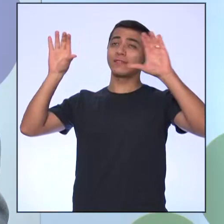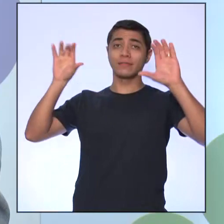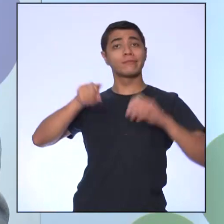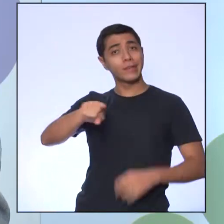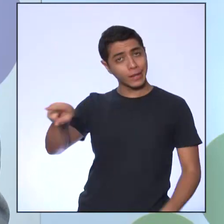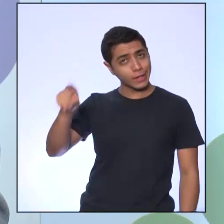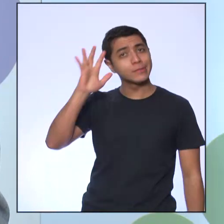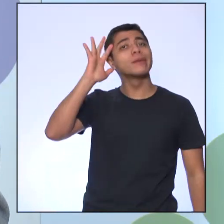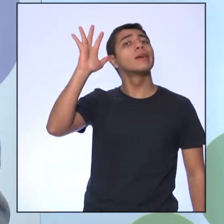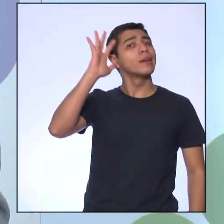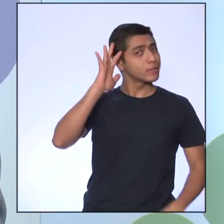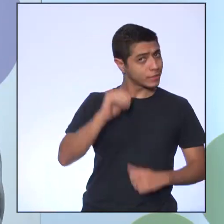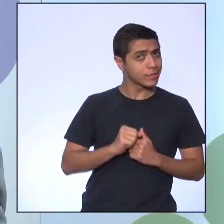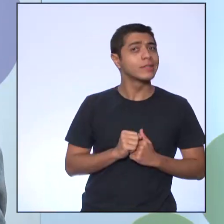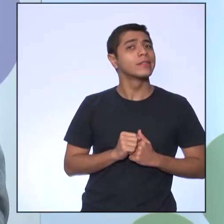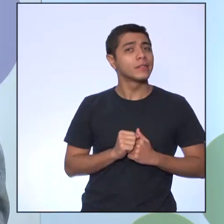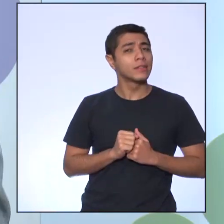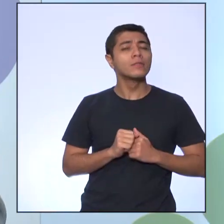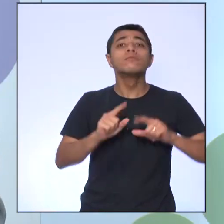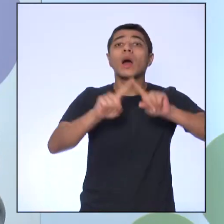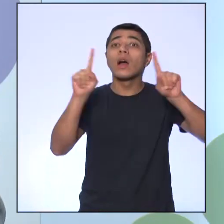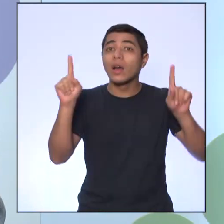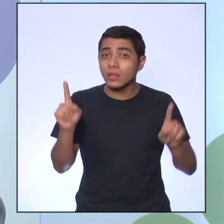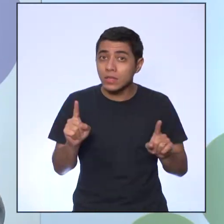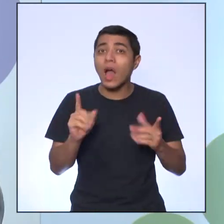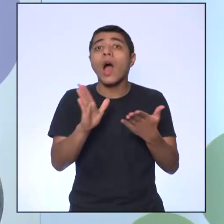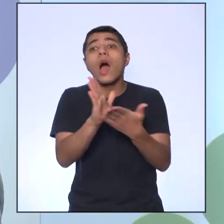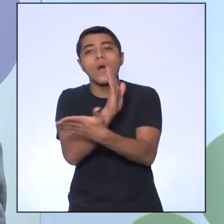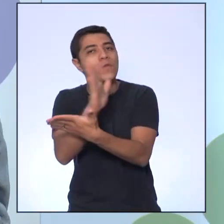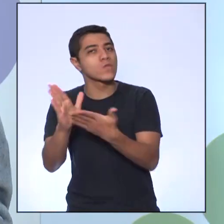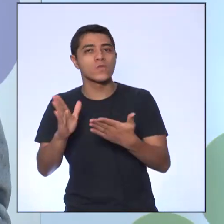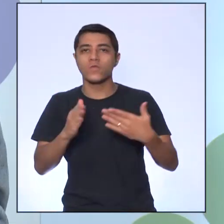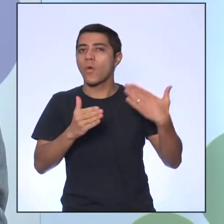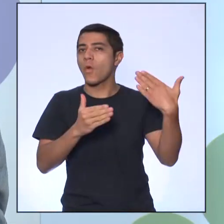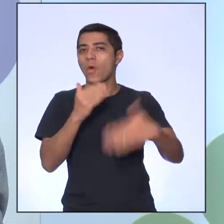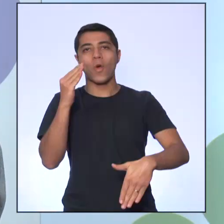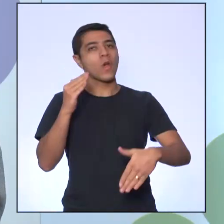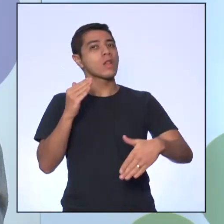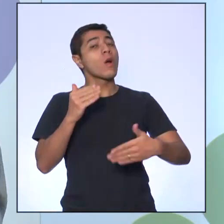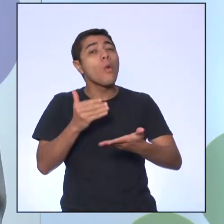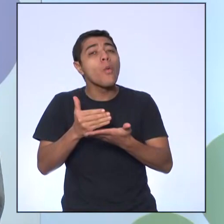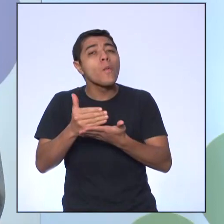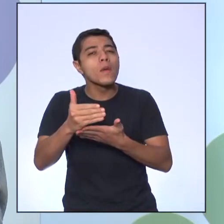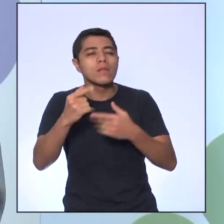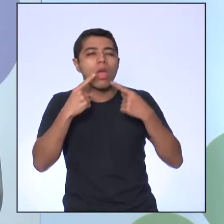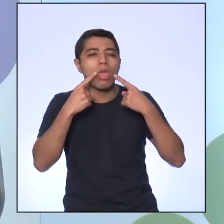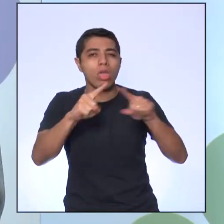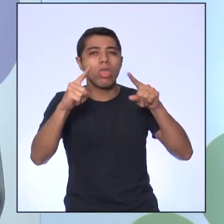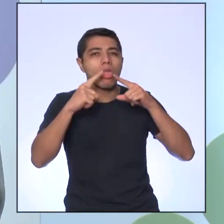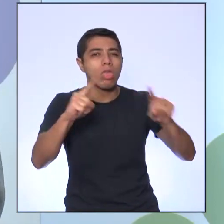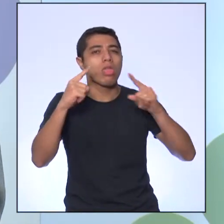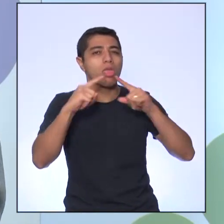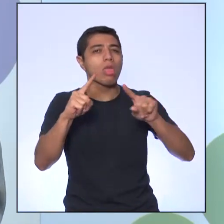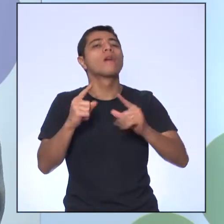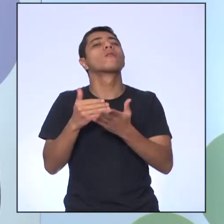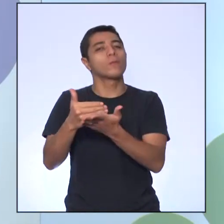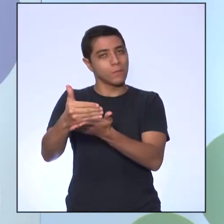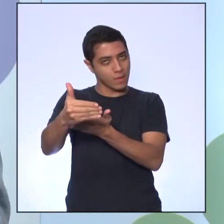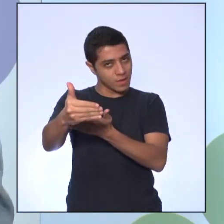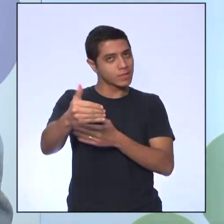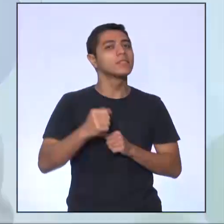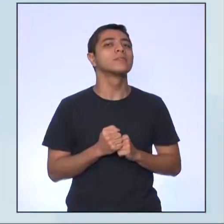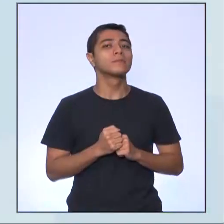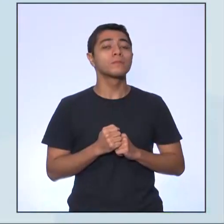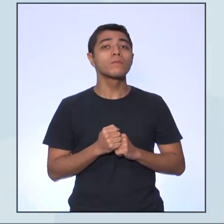gerou críticas, né? Como eu falei, dentre os próprios cristãos. Um outro elemento aí que também era comercializado pela Igreja Católica